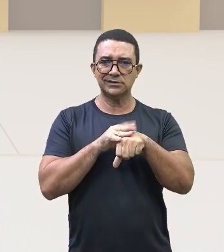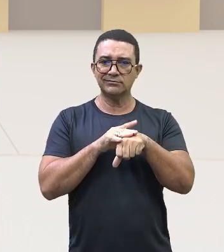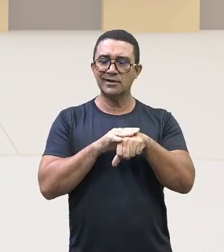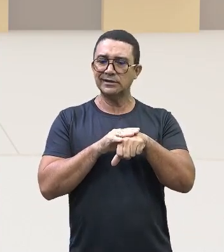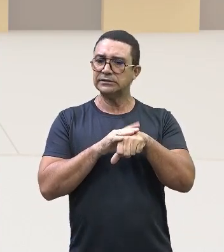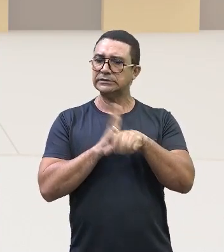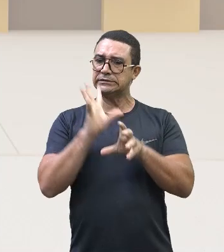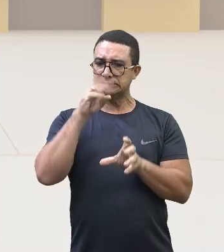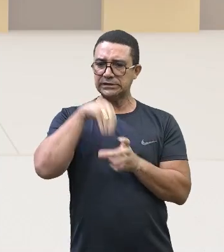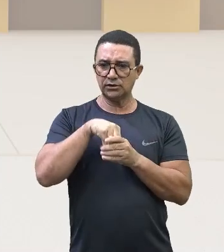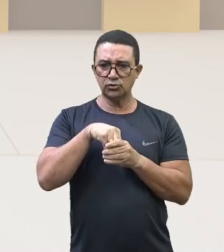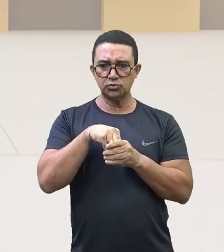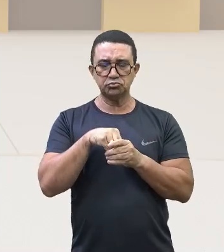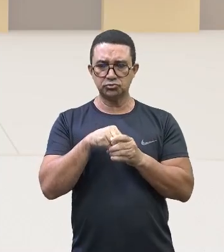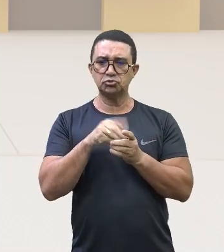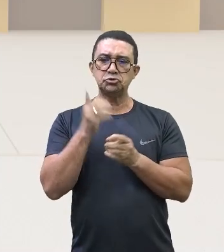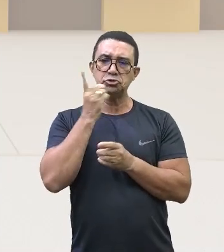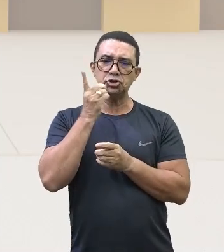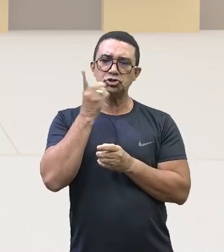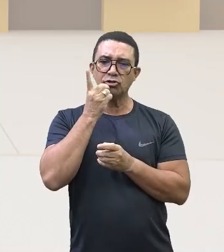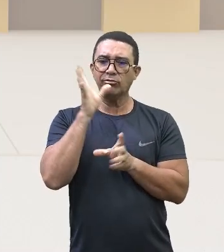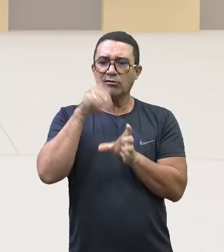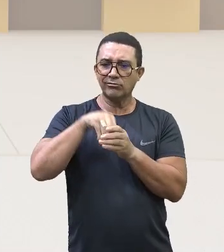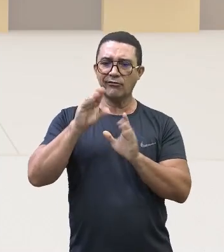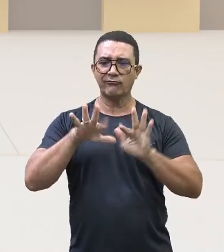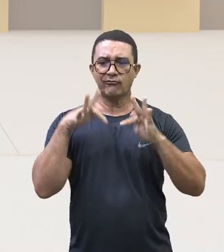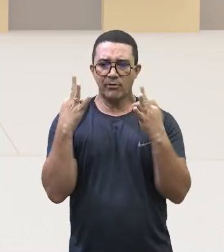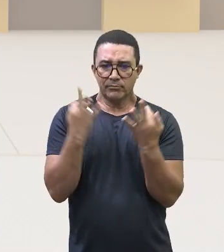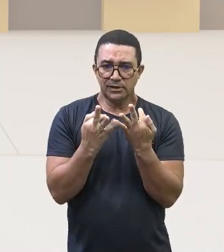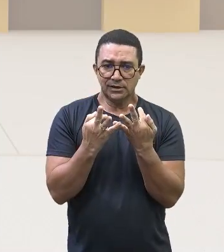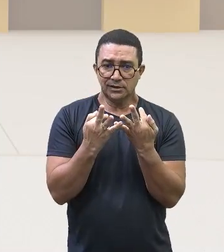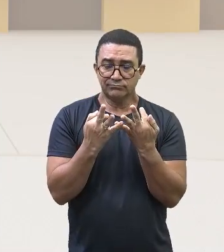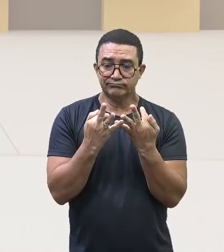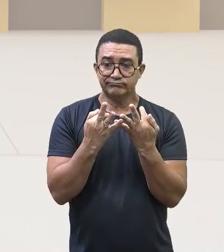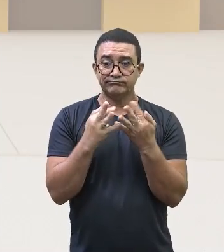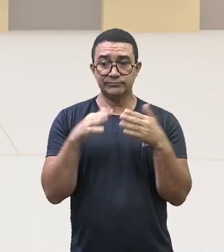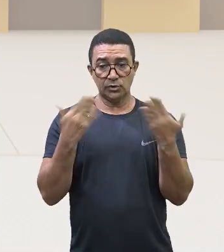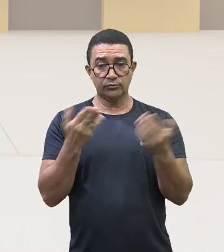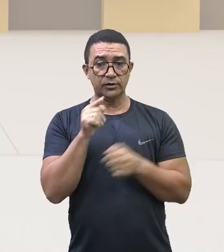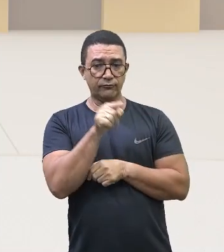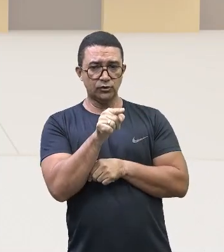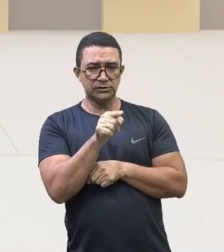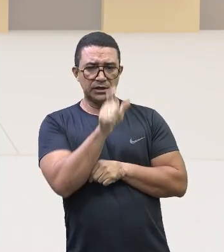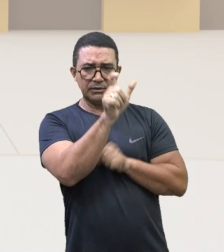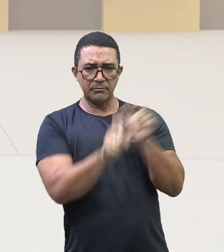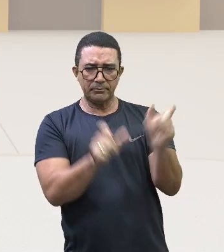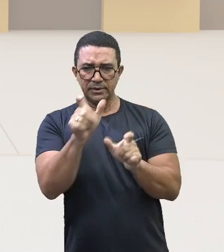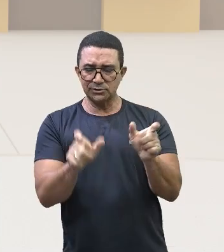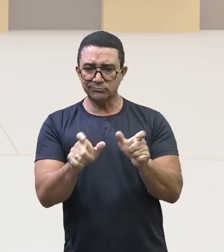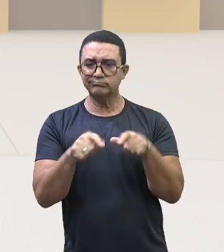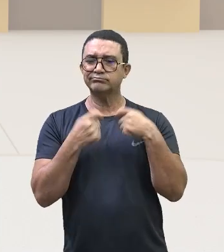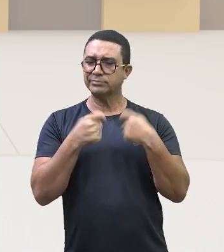muito presentes no dia a dia dos familiares e você, como indivíduo, tem que